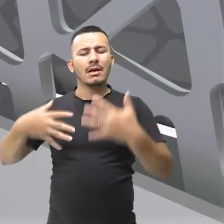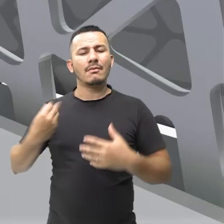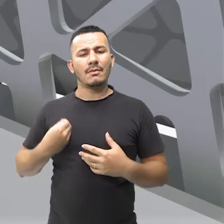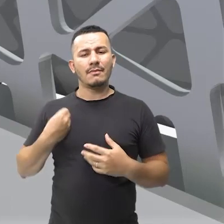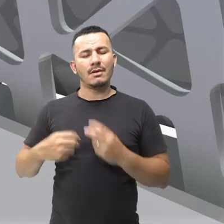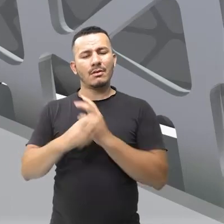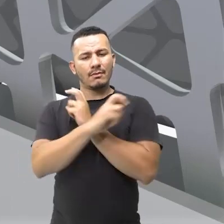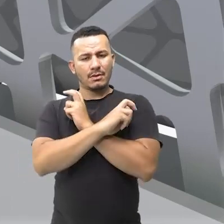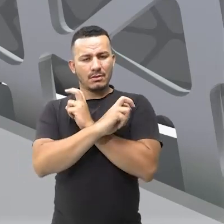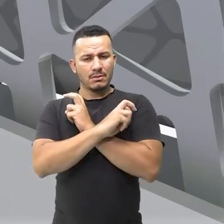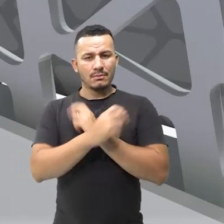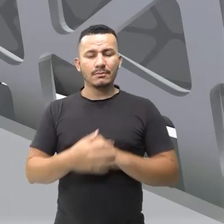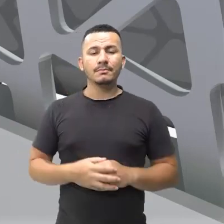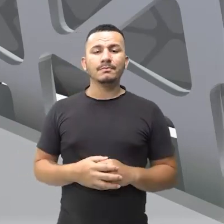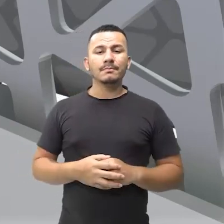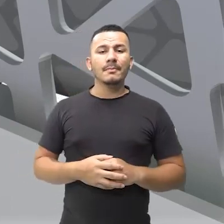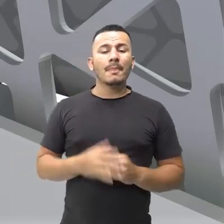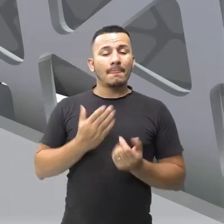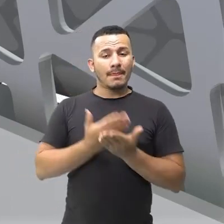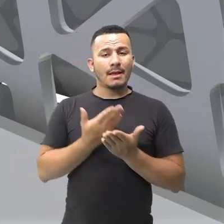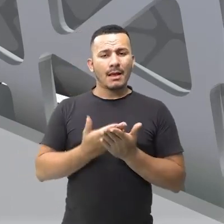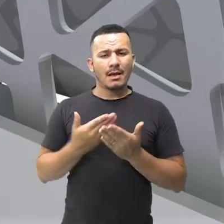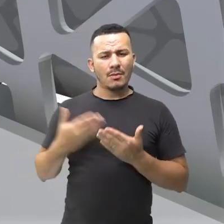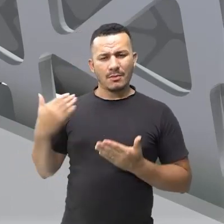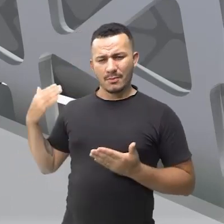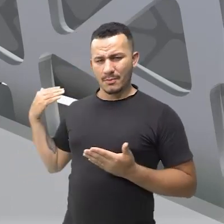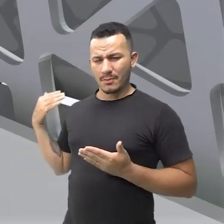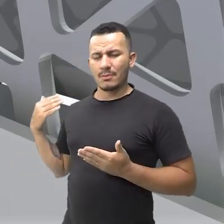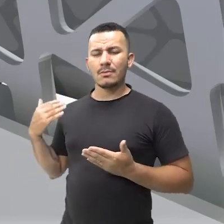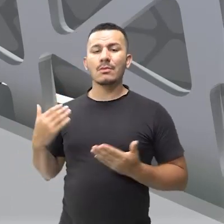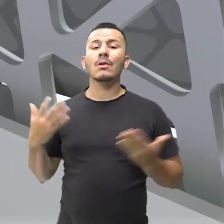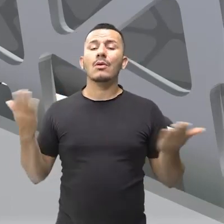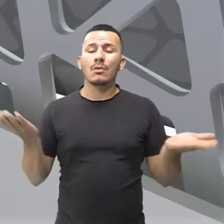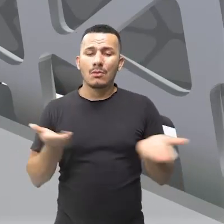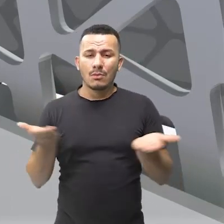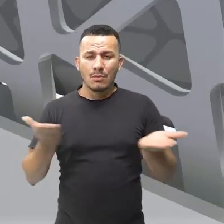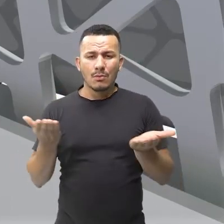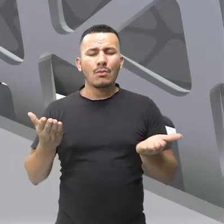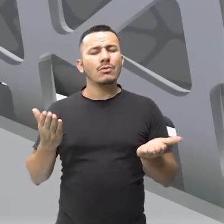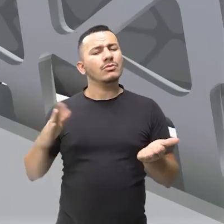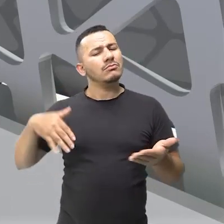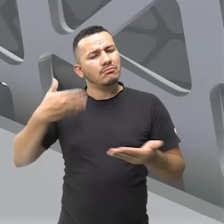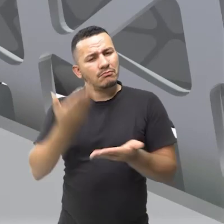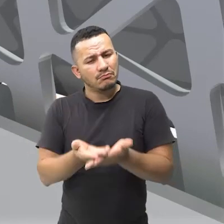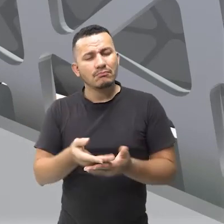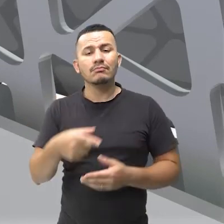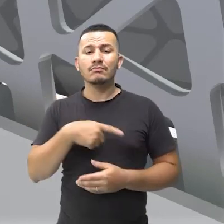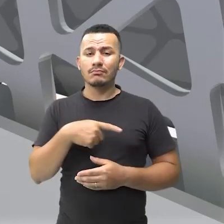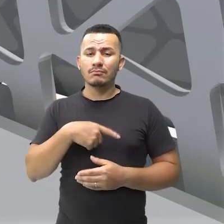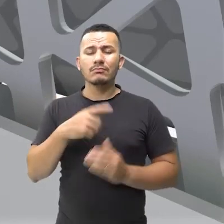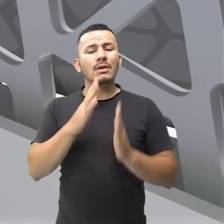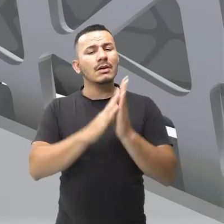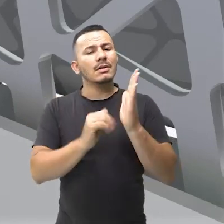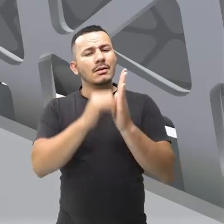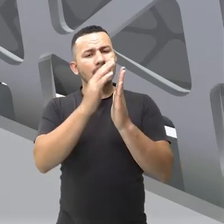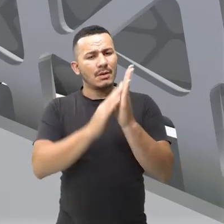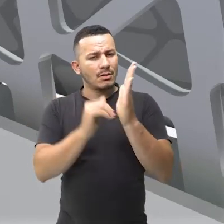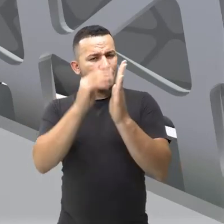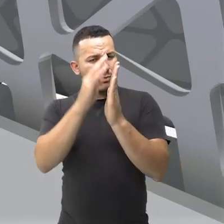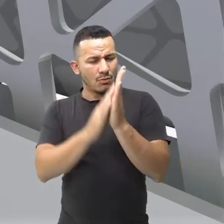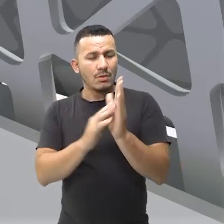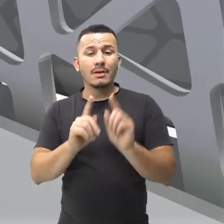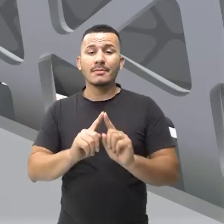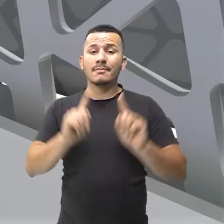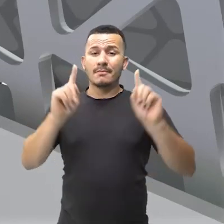cotidiano. Aí, como vocês viram na última aula, hoje em dia também existe essa pintura nas paredes, só que